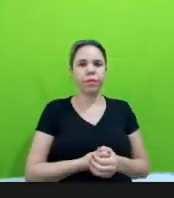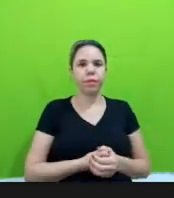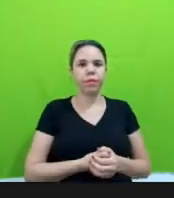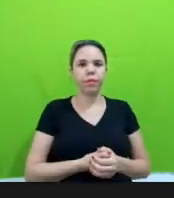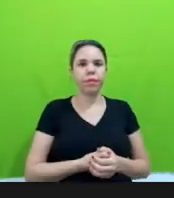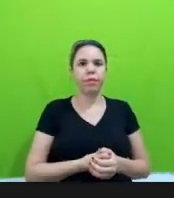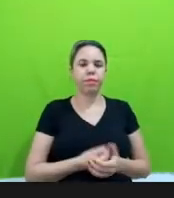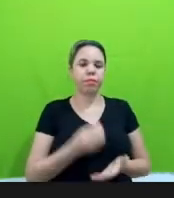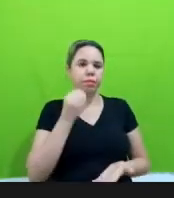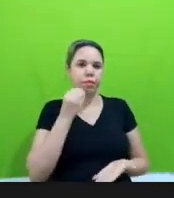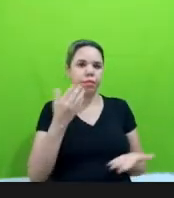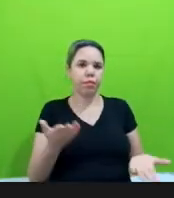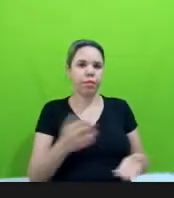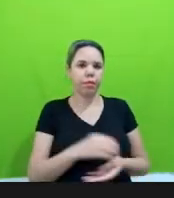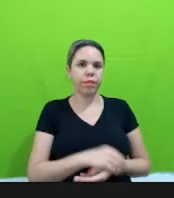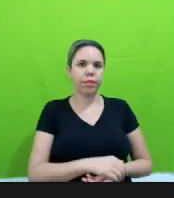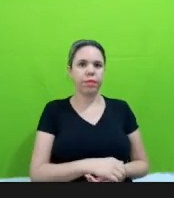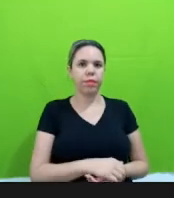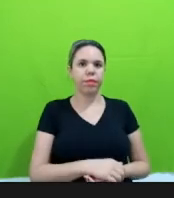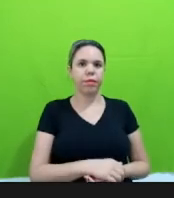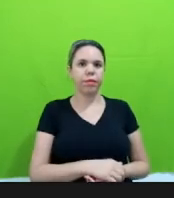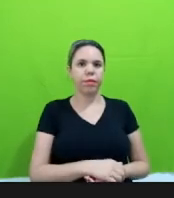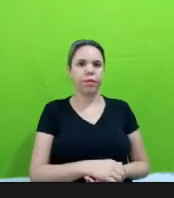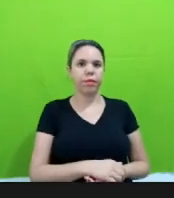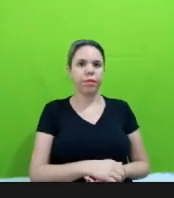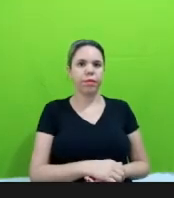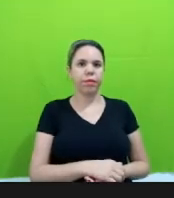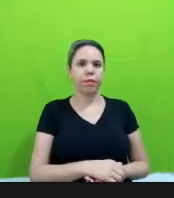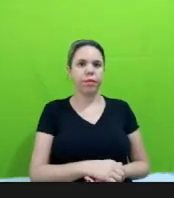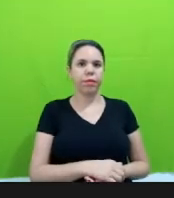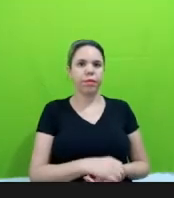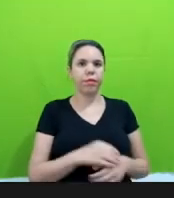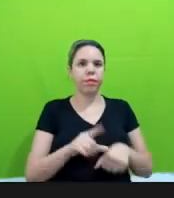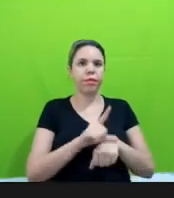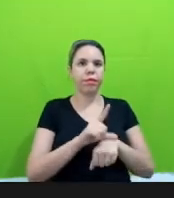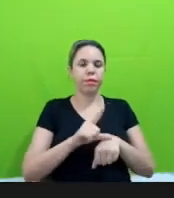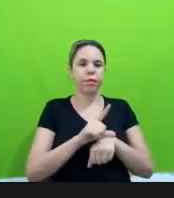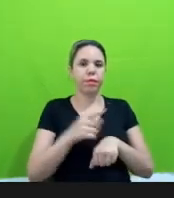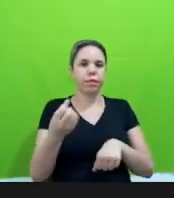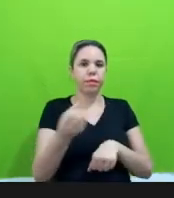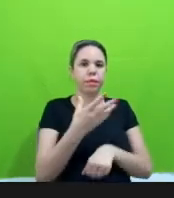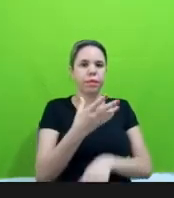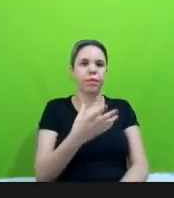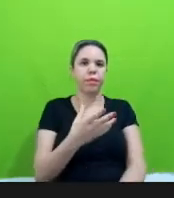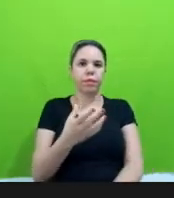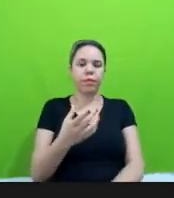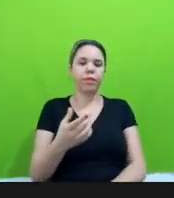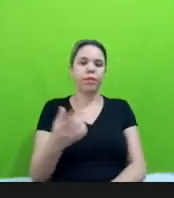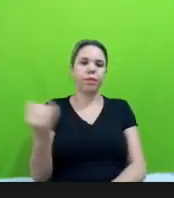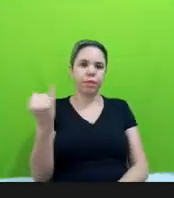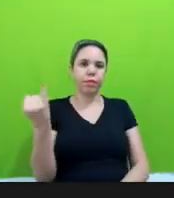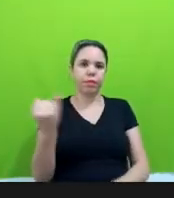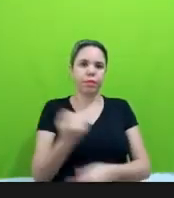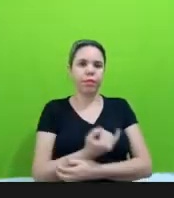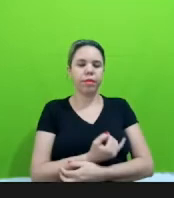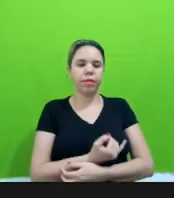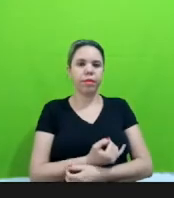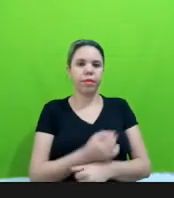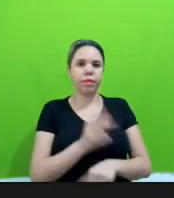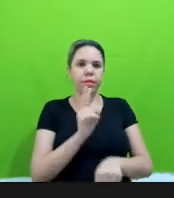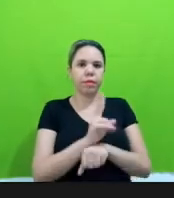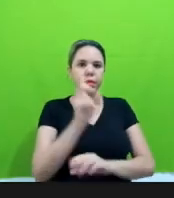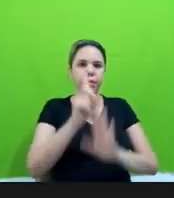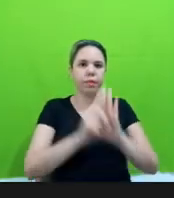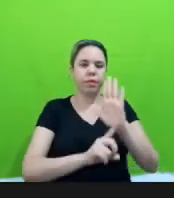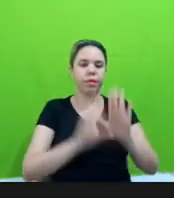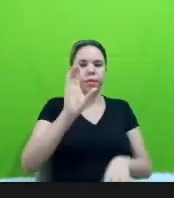oportunista, né, dessa legislação nova, né, que é uma legislação importante, serve para proteger os direitos do